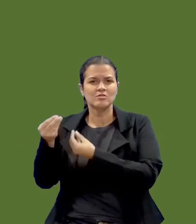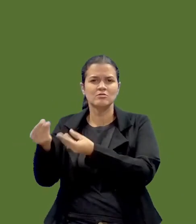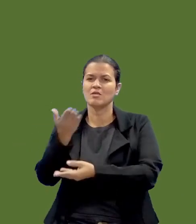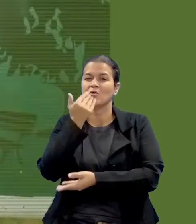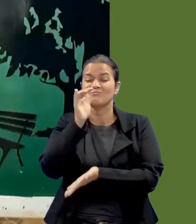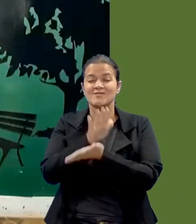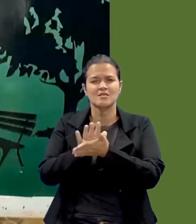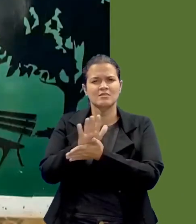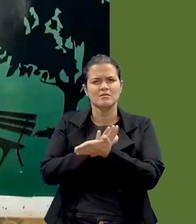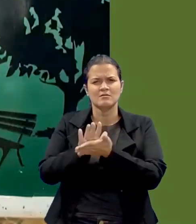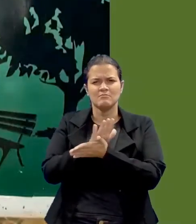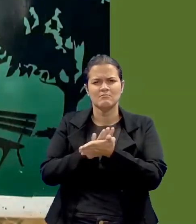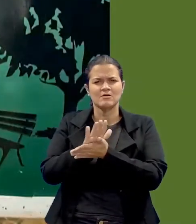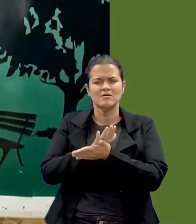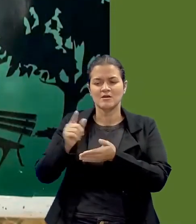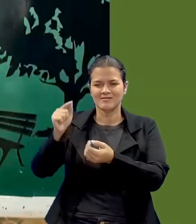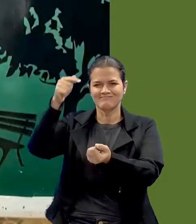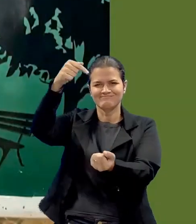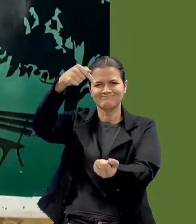era feita por sonda.